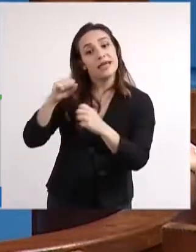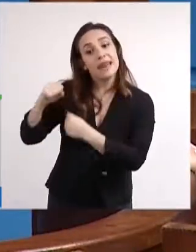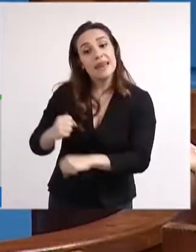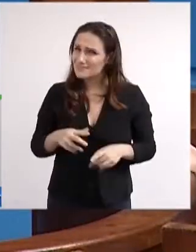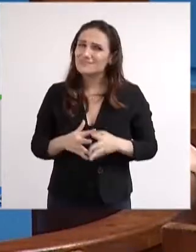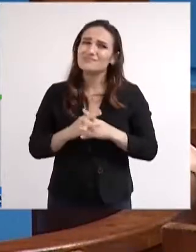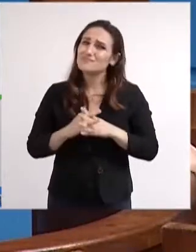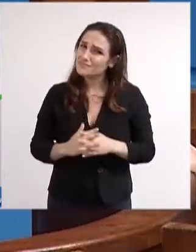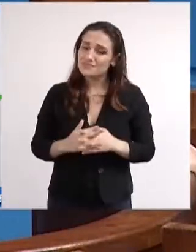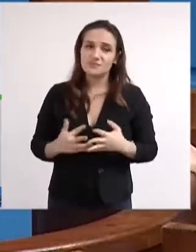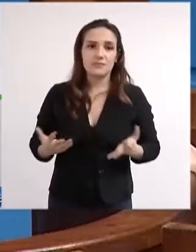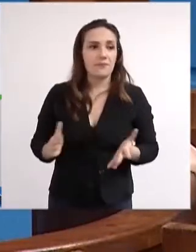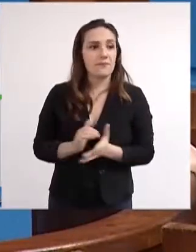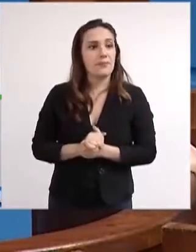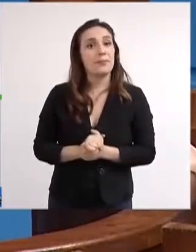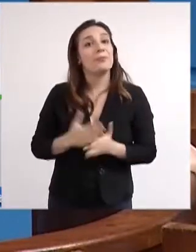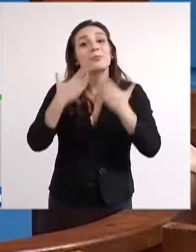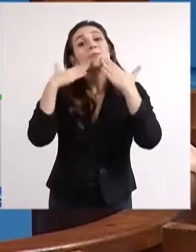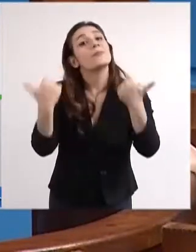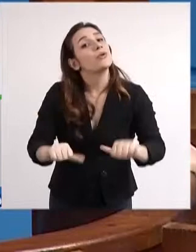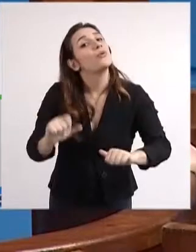da escola. E ainda